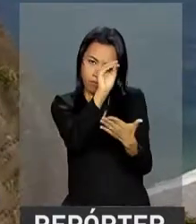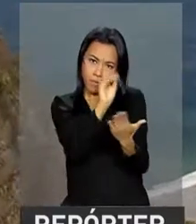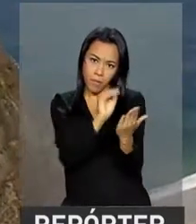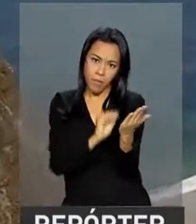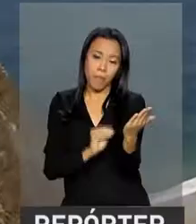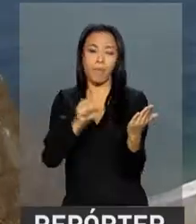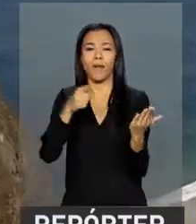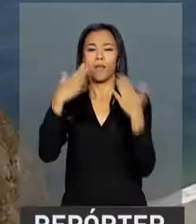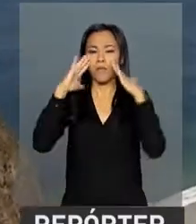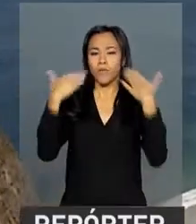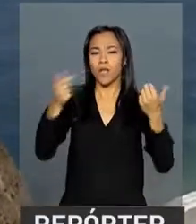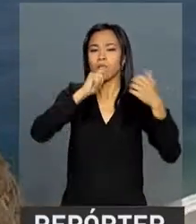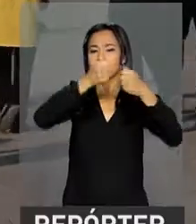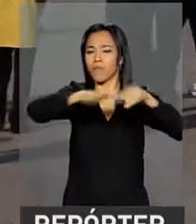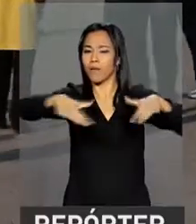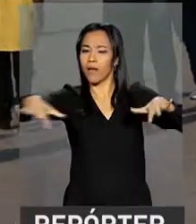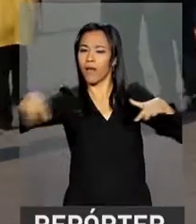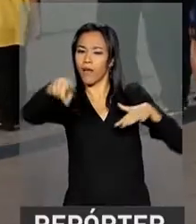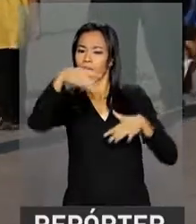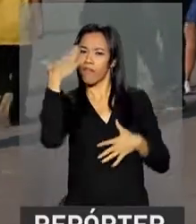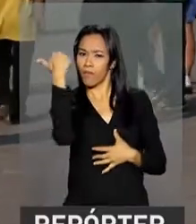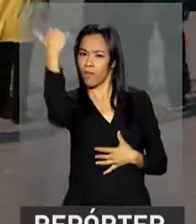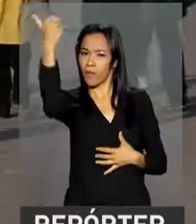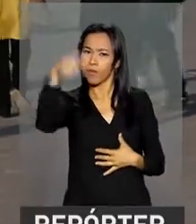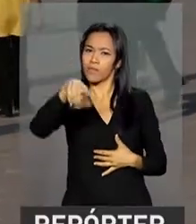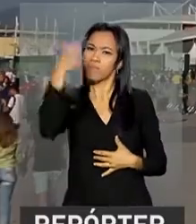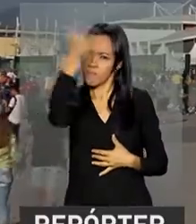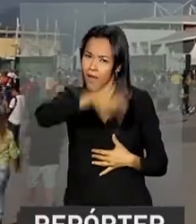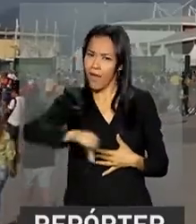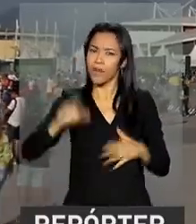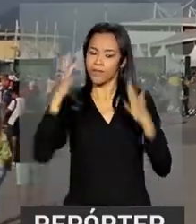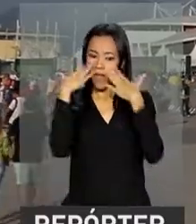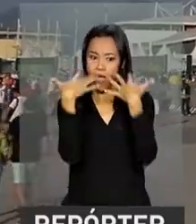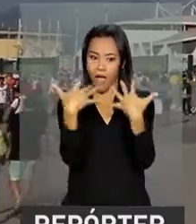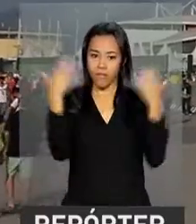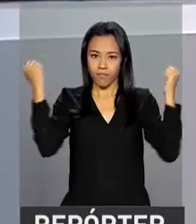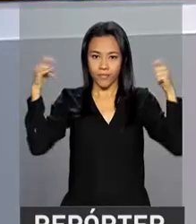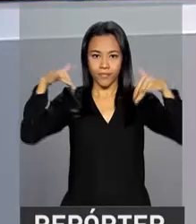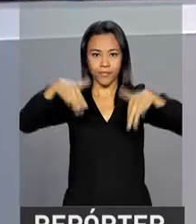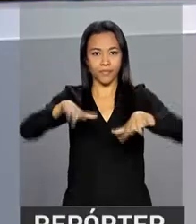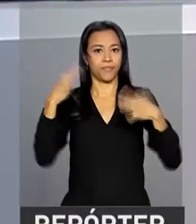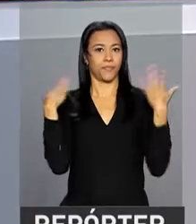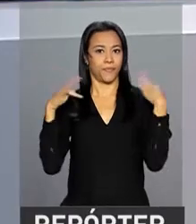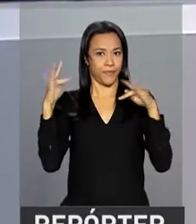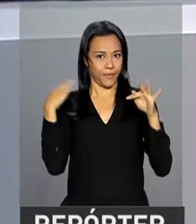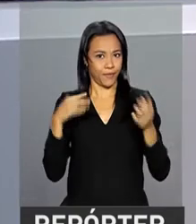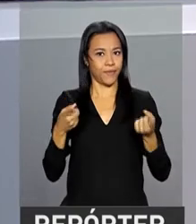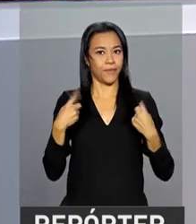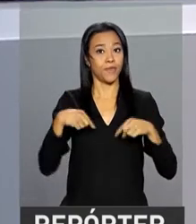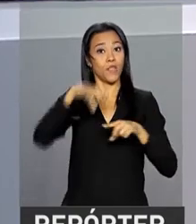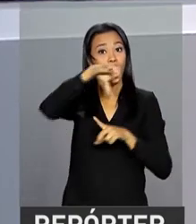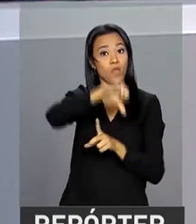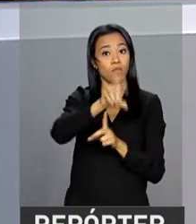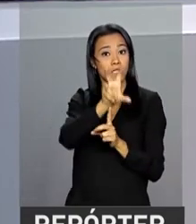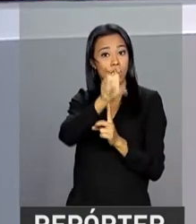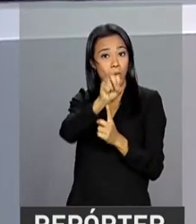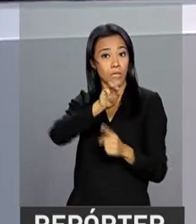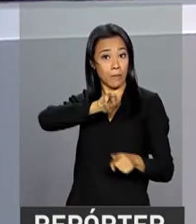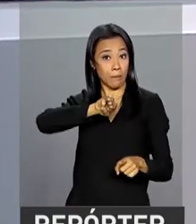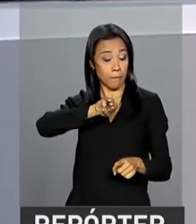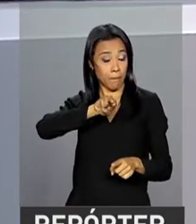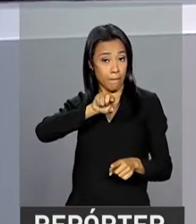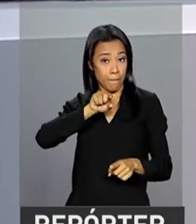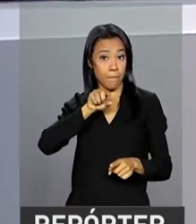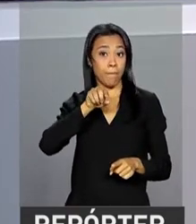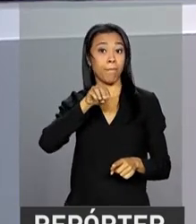pelas praias e belezas naturais ainda mais cheia de atrações para os turistas e os 950 militares das